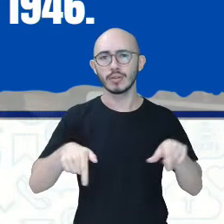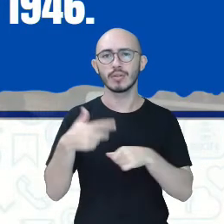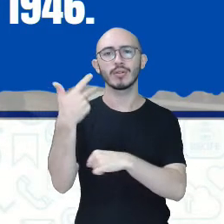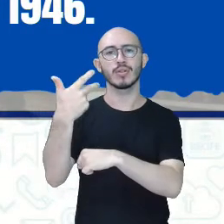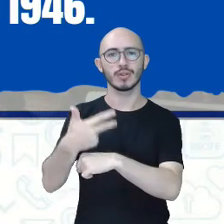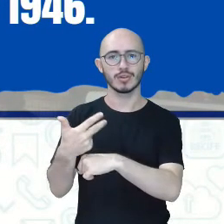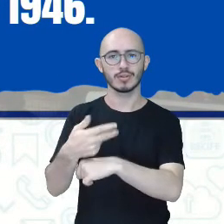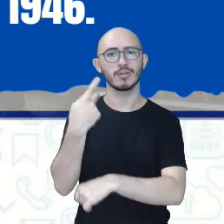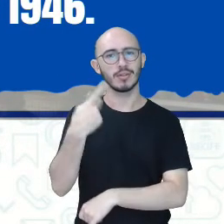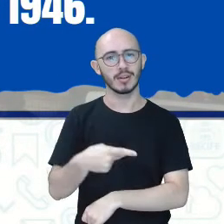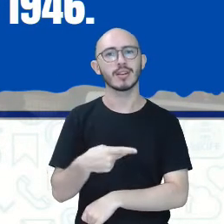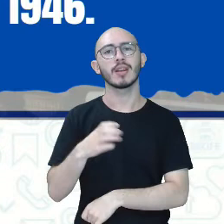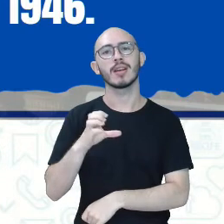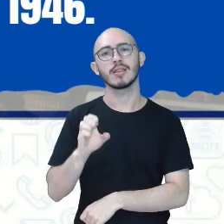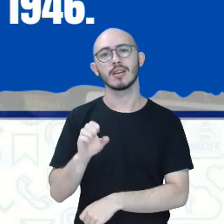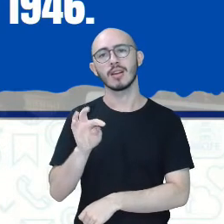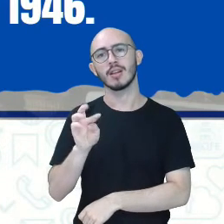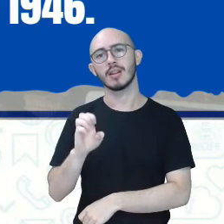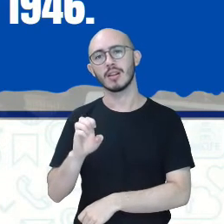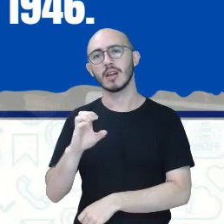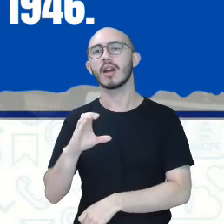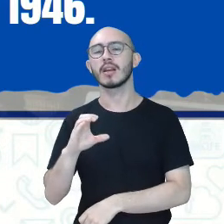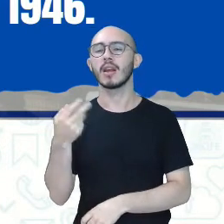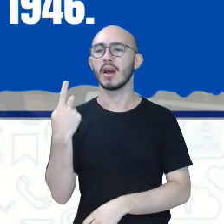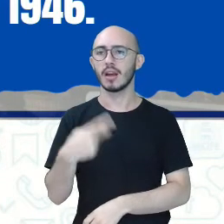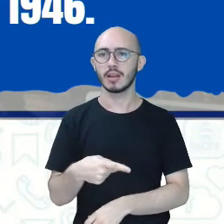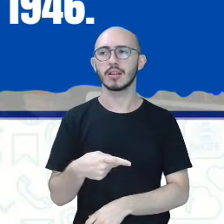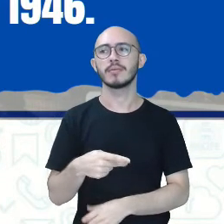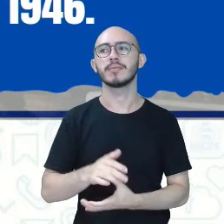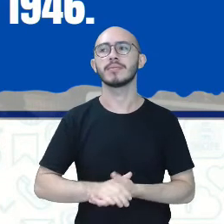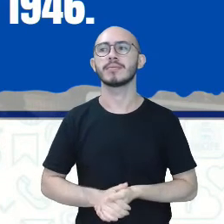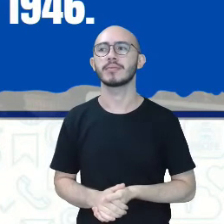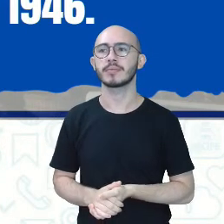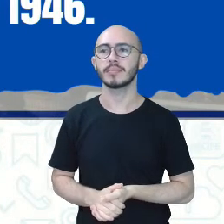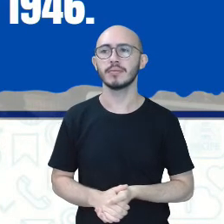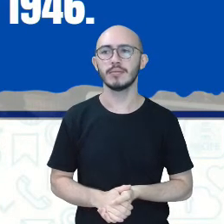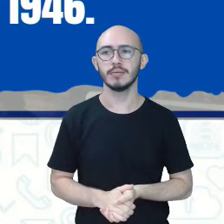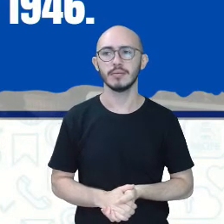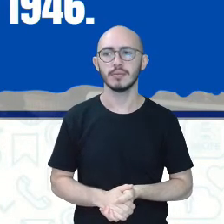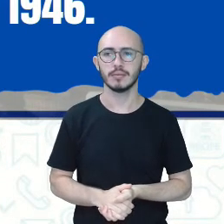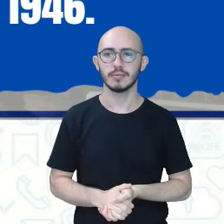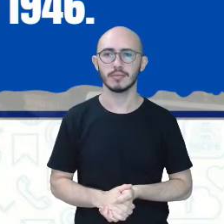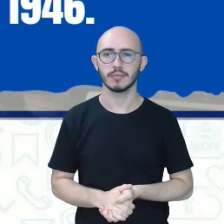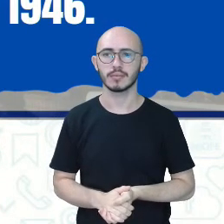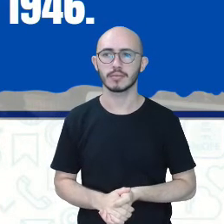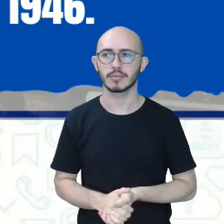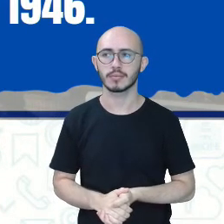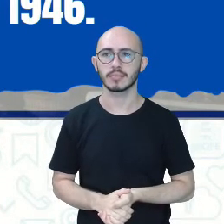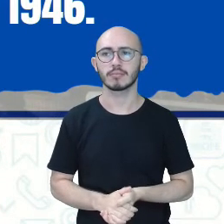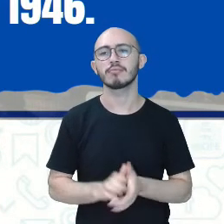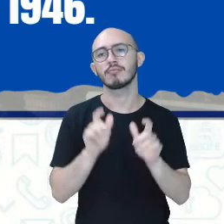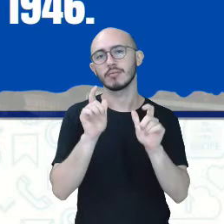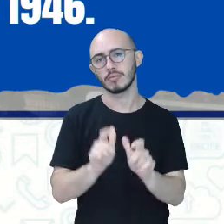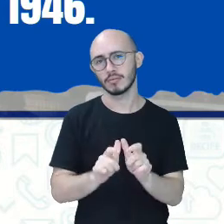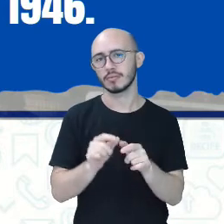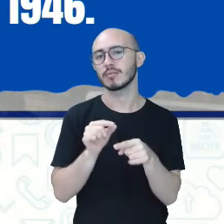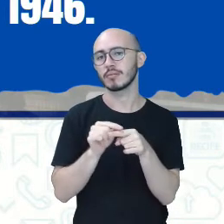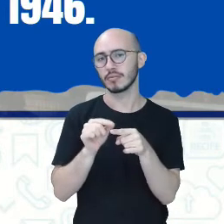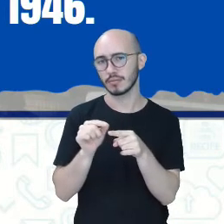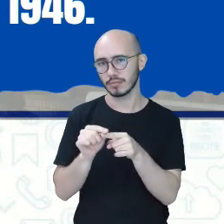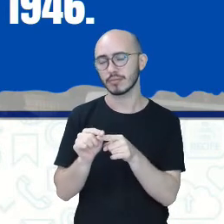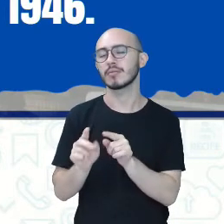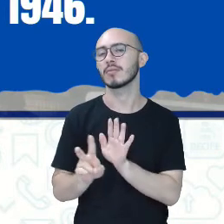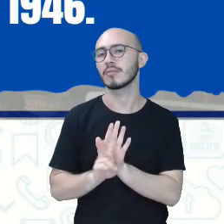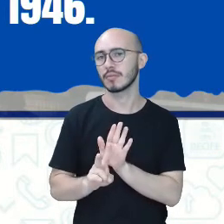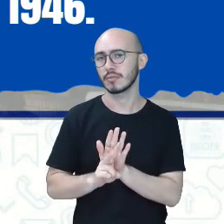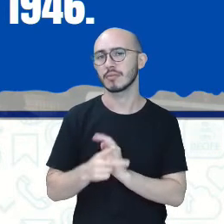do CETEC, né, aqui na IMAD, né? Então, localizado no bairro que lhe dá nome, né, que é o